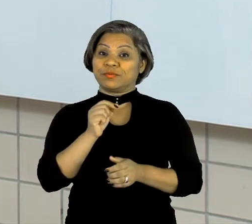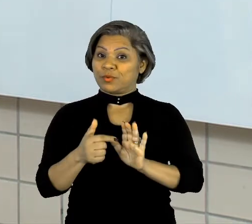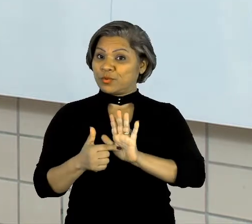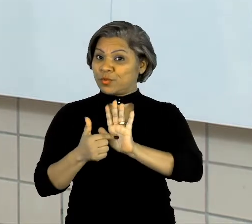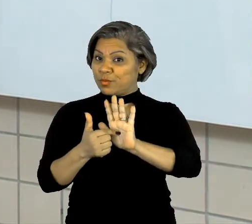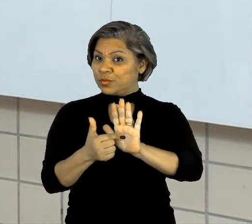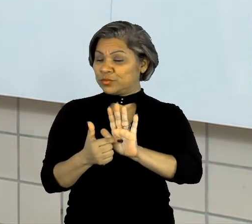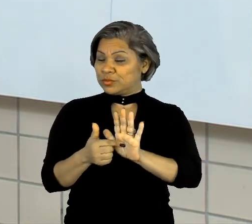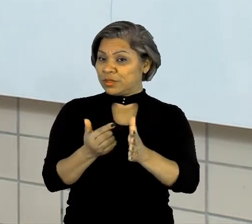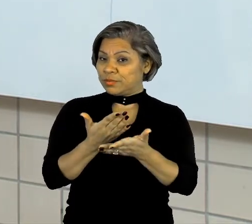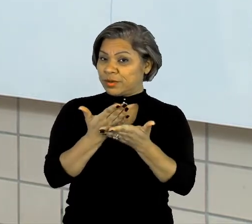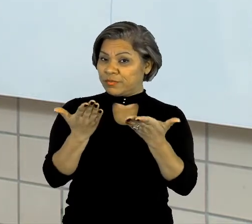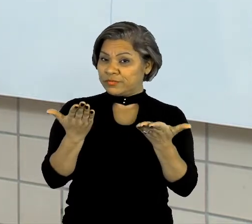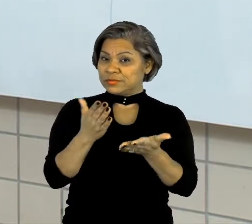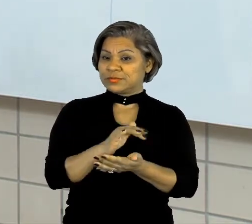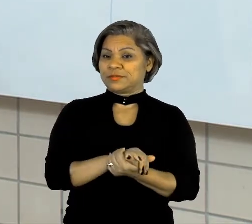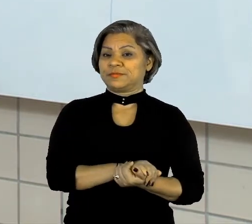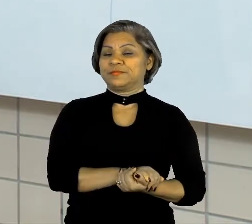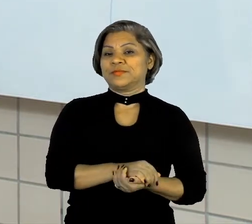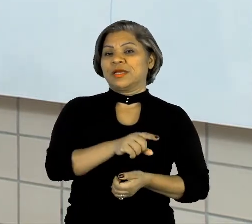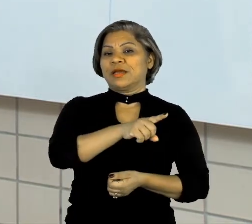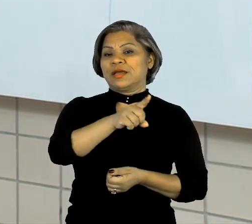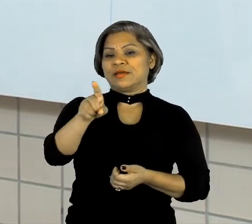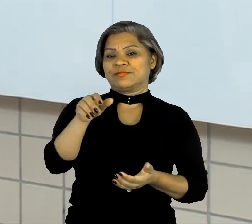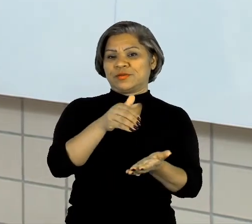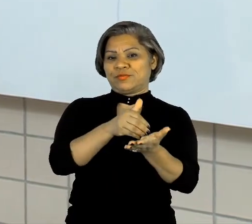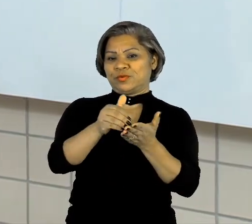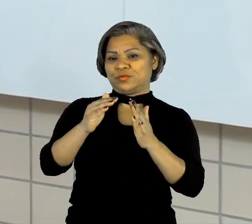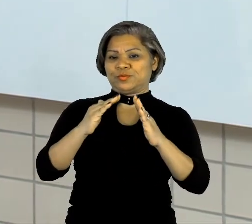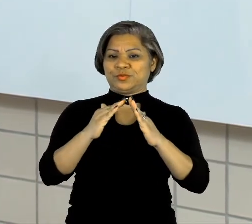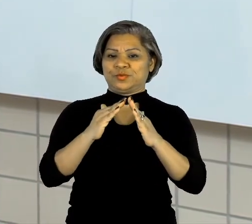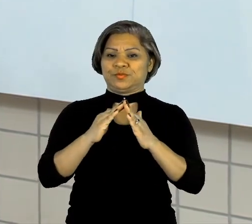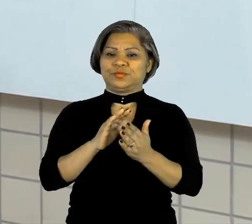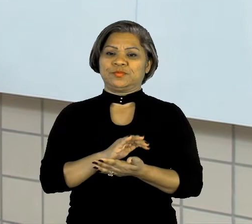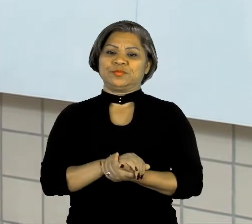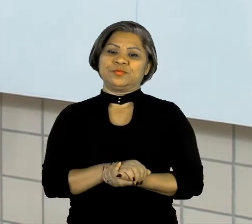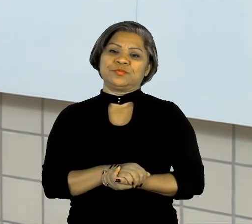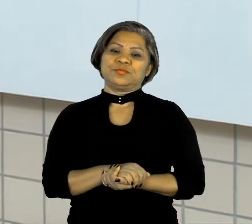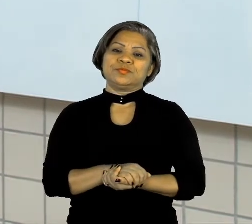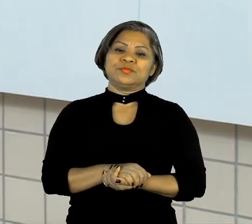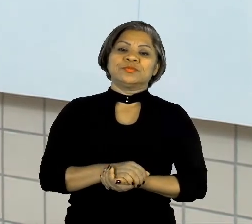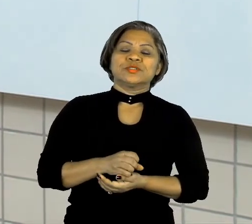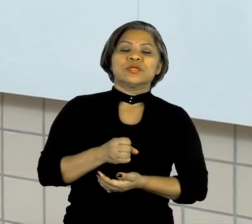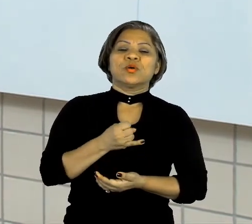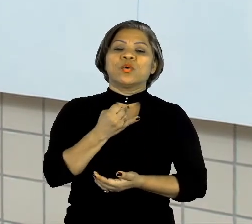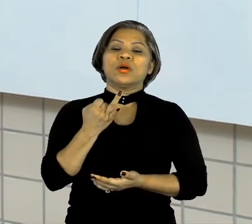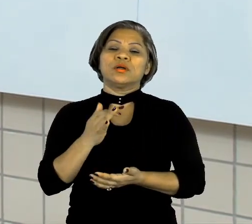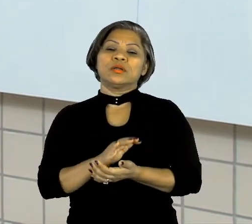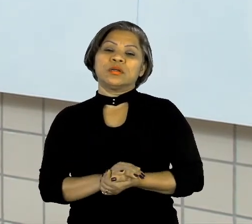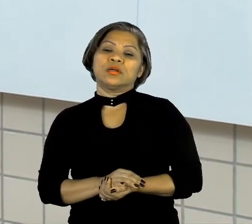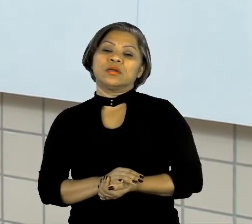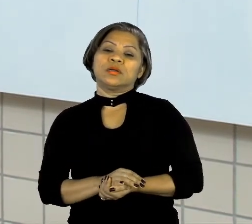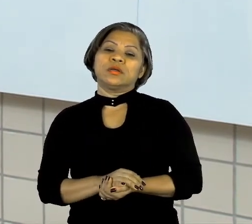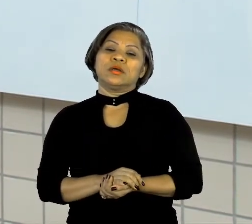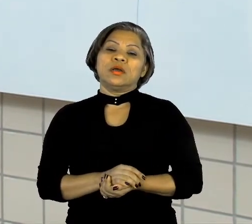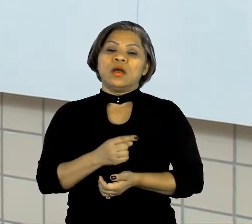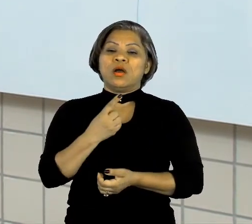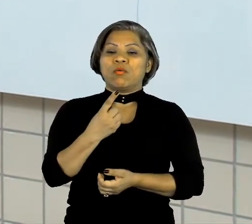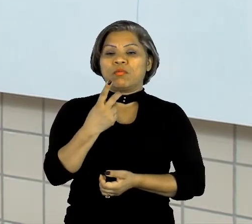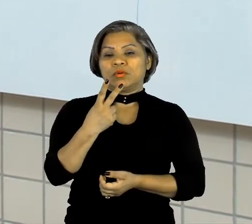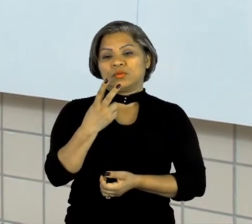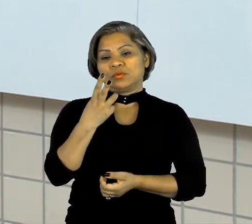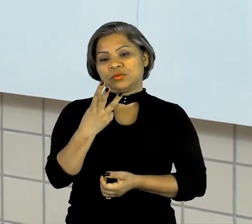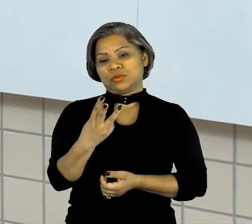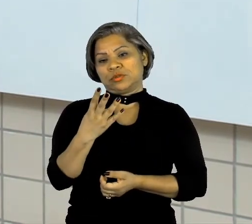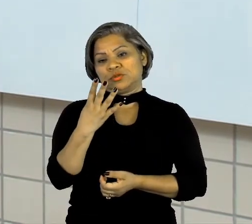primeira palavra, vocês vão continuar em casa. Vão contar quantas vogais, borboleta, 1, 2, 3,